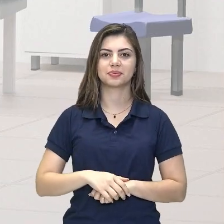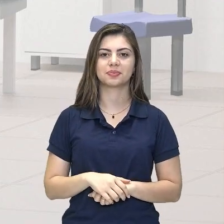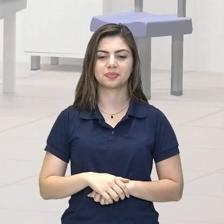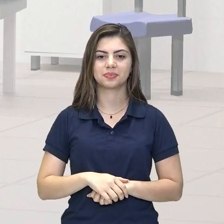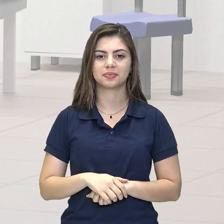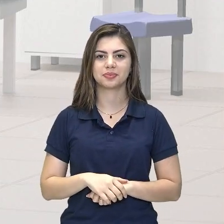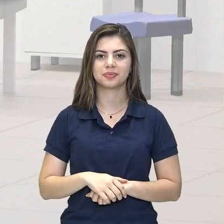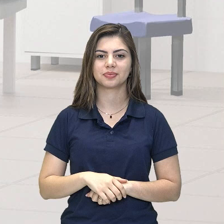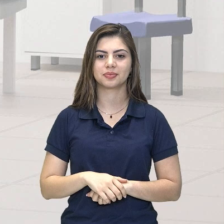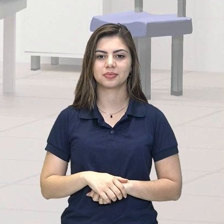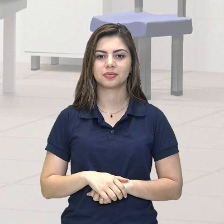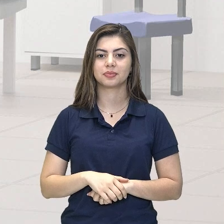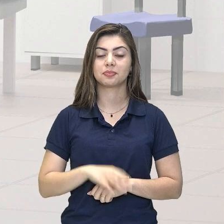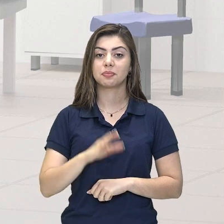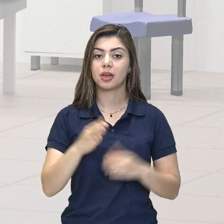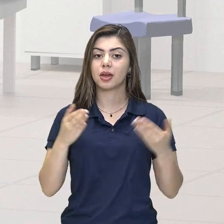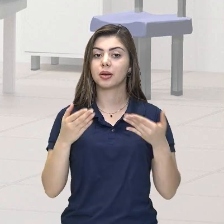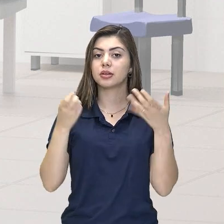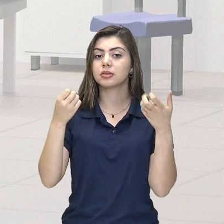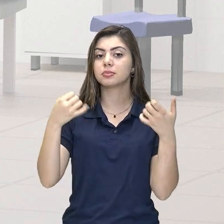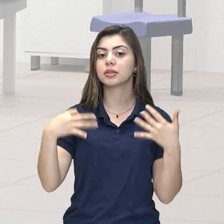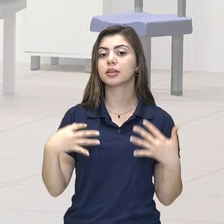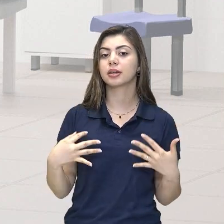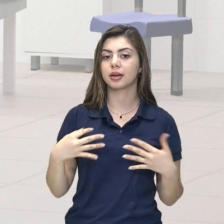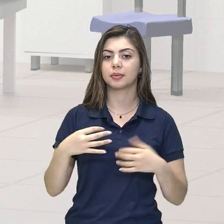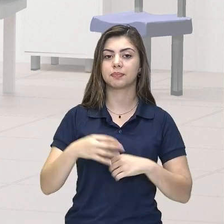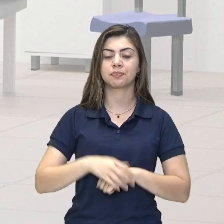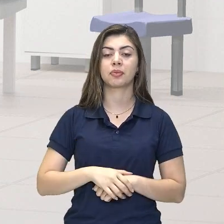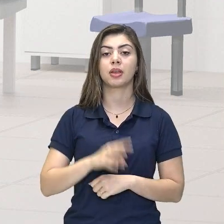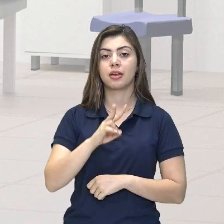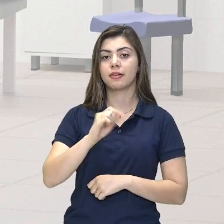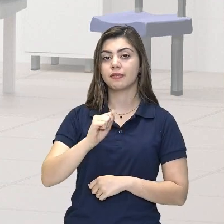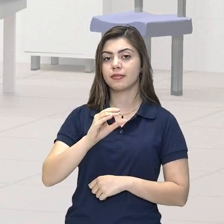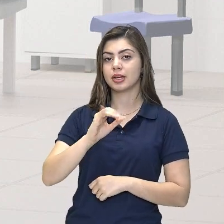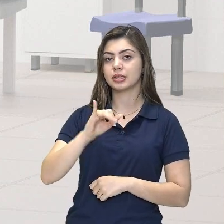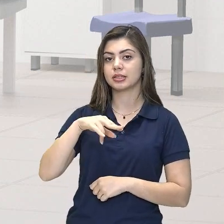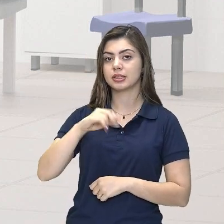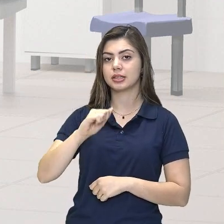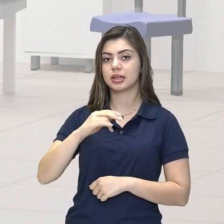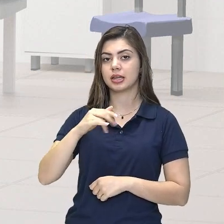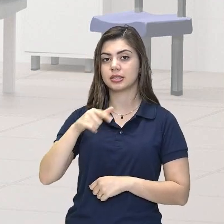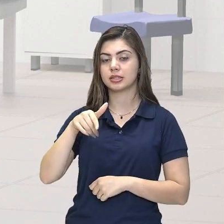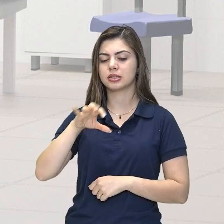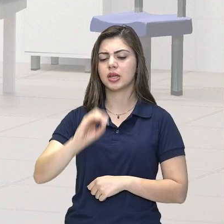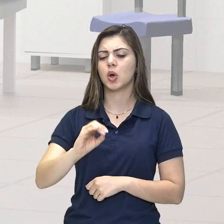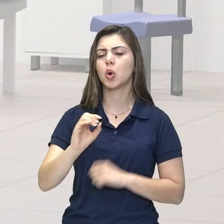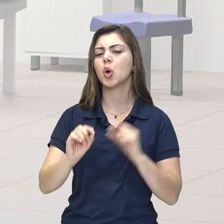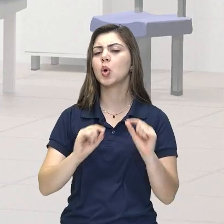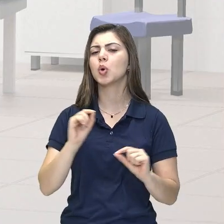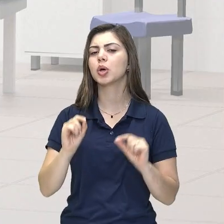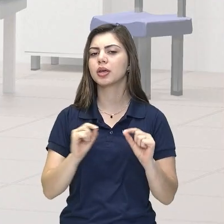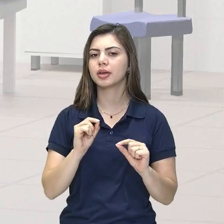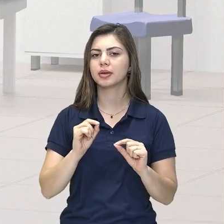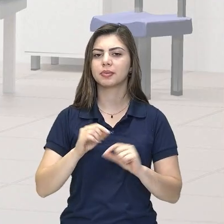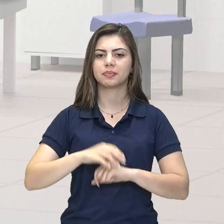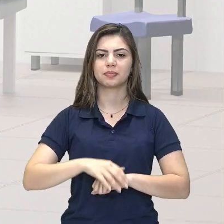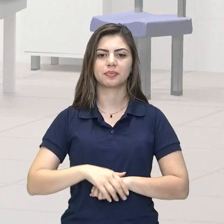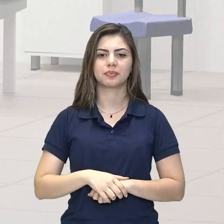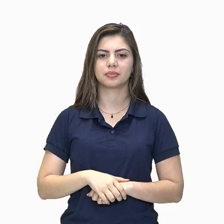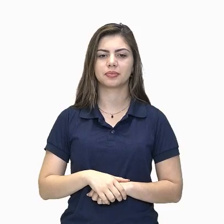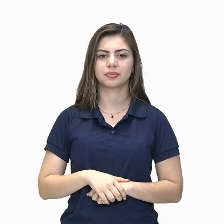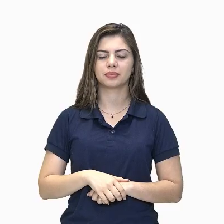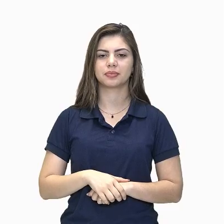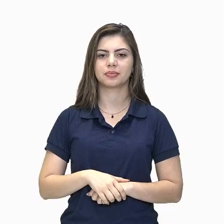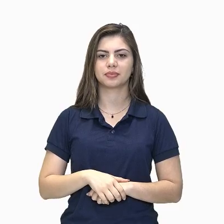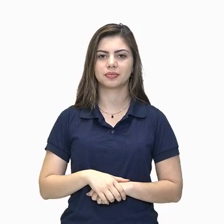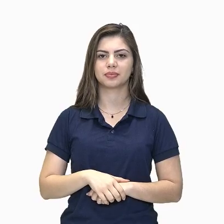história. Portanto, nós vamos aqui ao conceito de vacinação. A vacina, ela é o